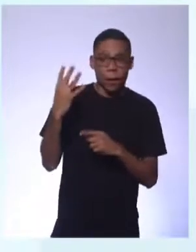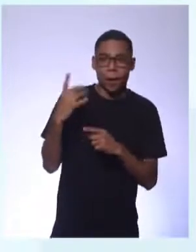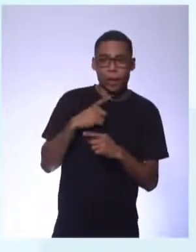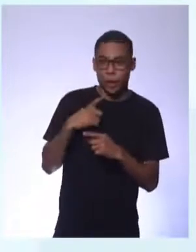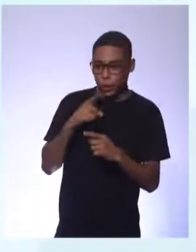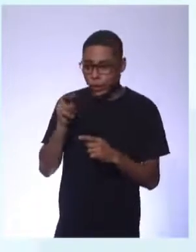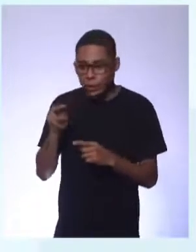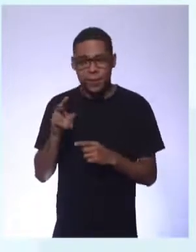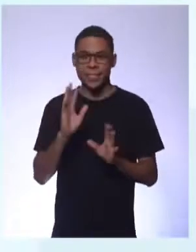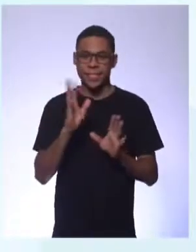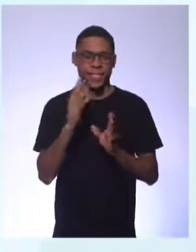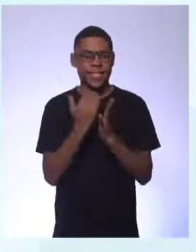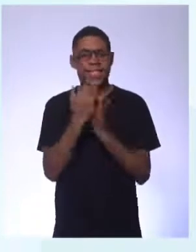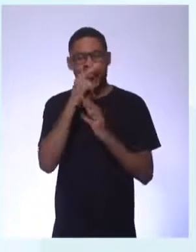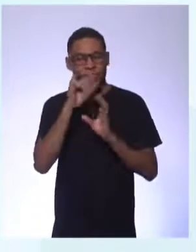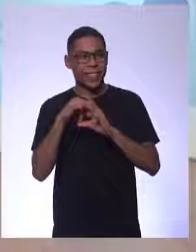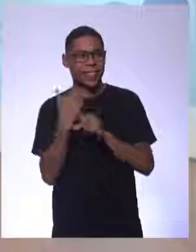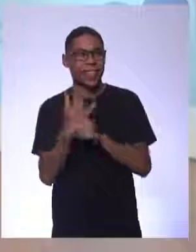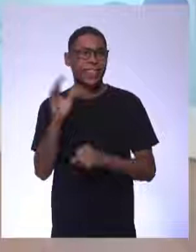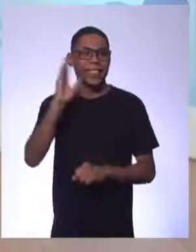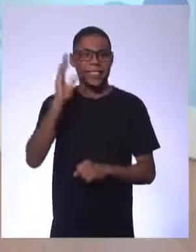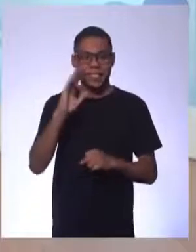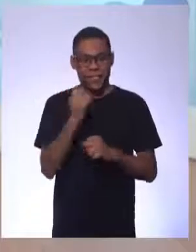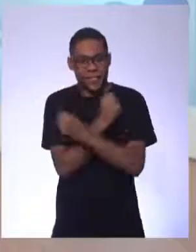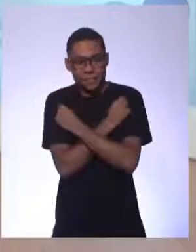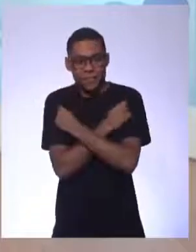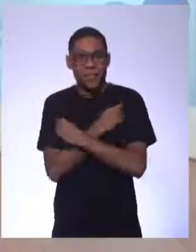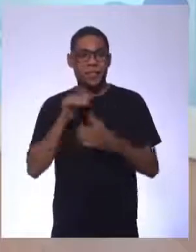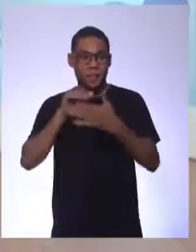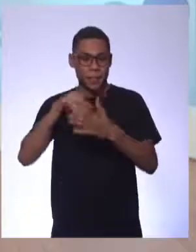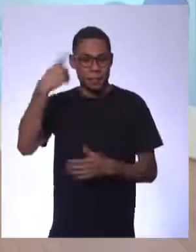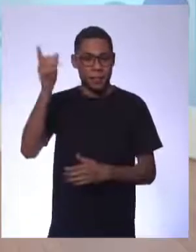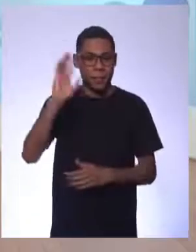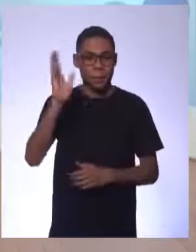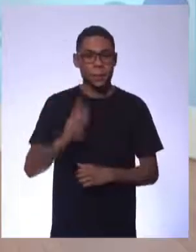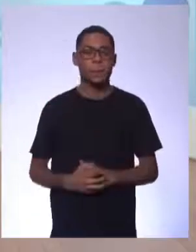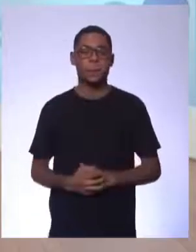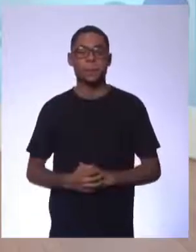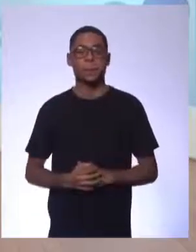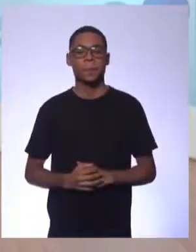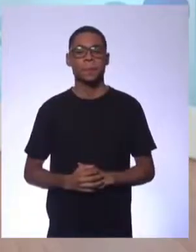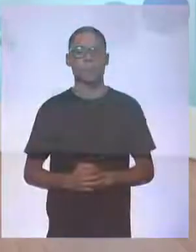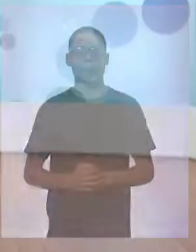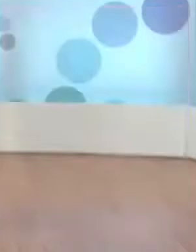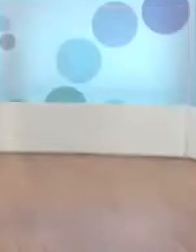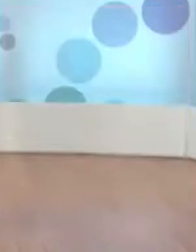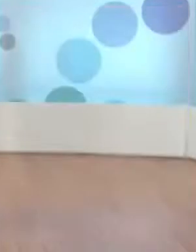você... Mentira, não é nada disso não, tá certo? Até a próxima aula. Um grande abraço. Valeu. Tchau, tchau. Tchau, tchau, gente.